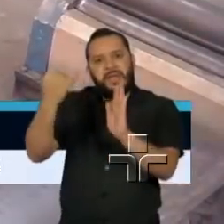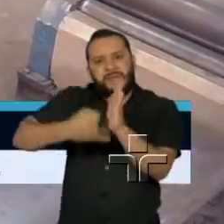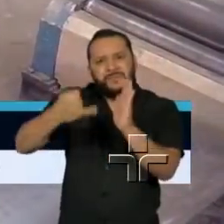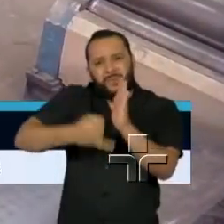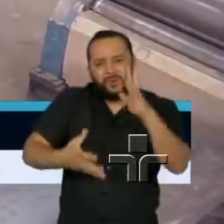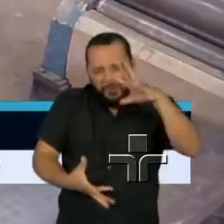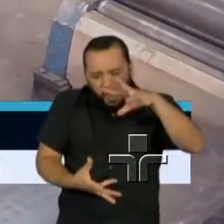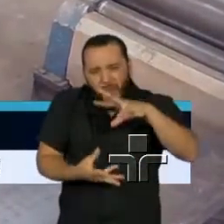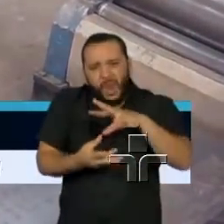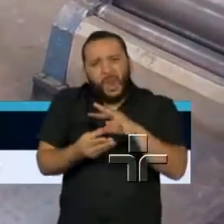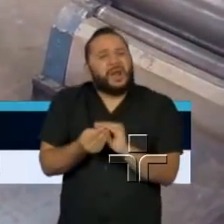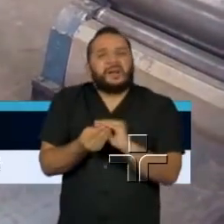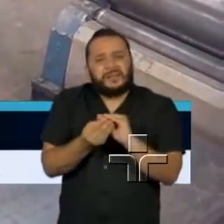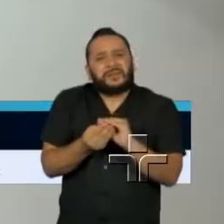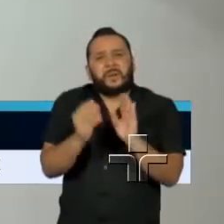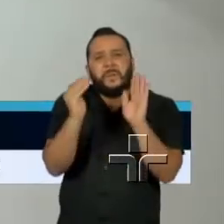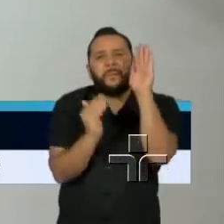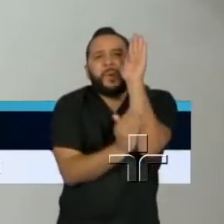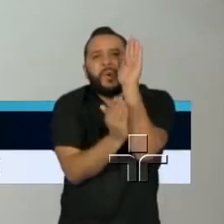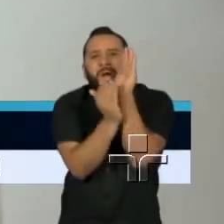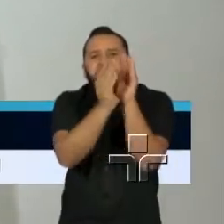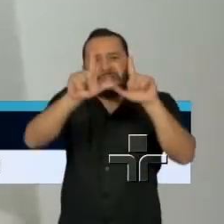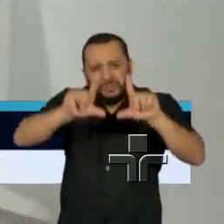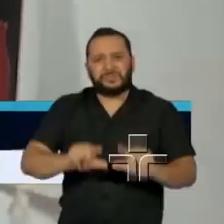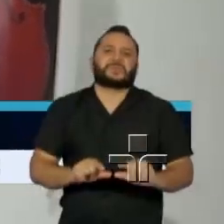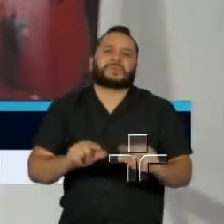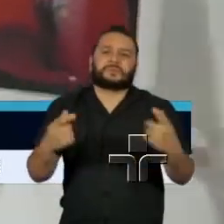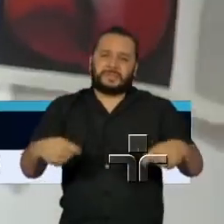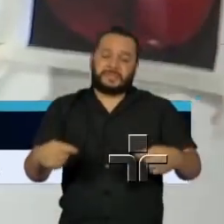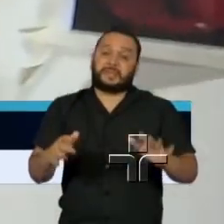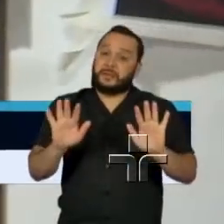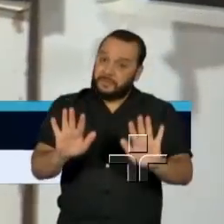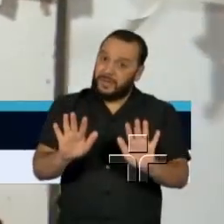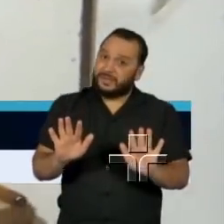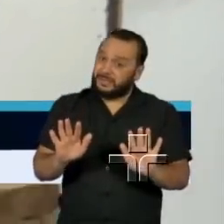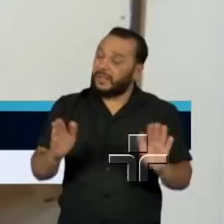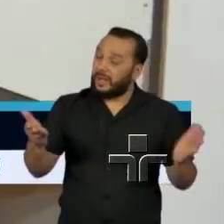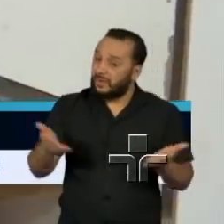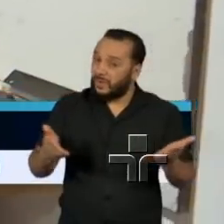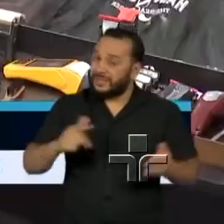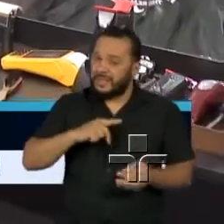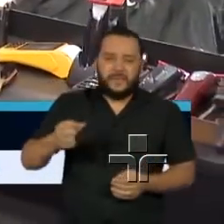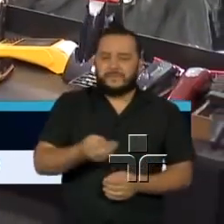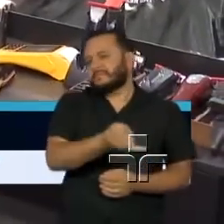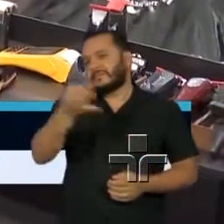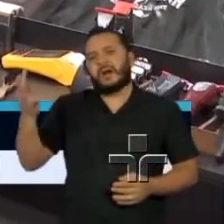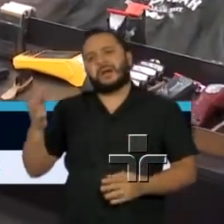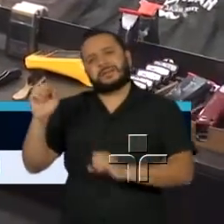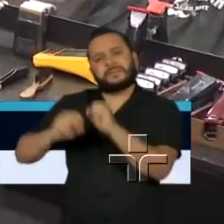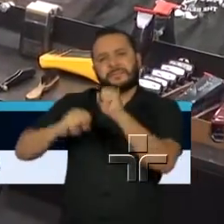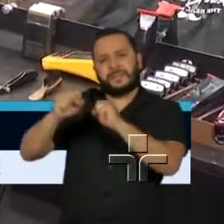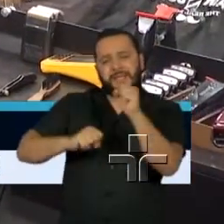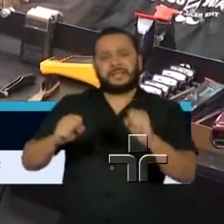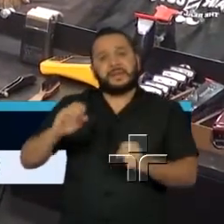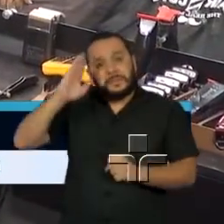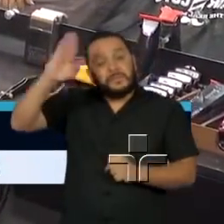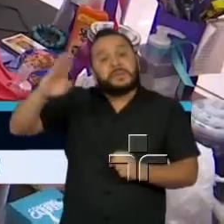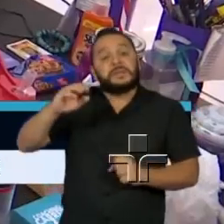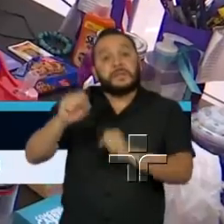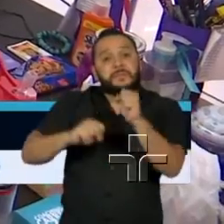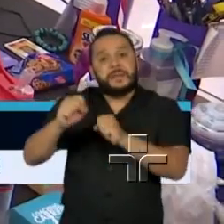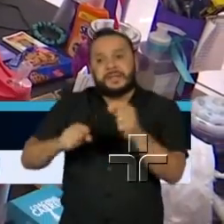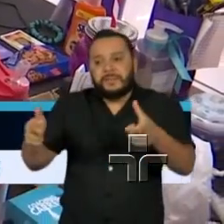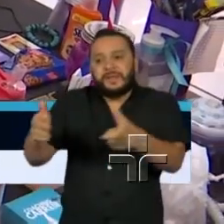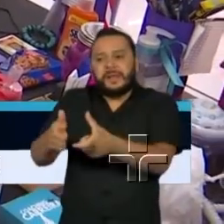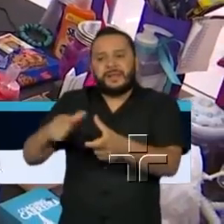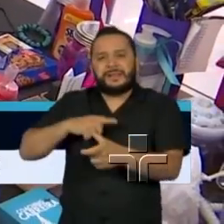trabalhistas, diminuindo a burocracia para as empresas. Mas, por enquanto, muitas empresas, principalmente as micro e pequenas,